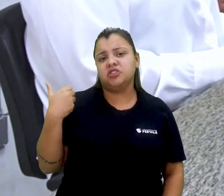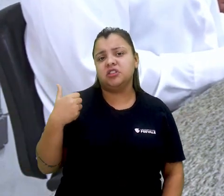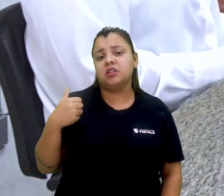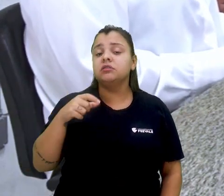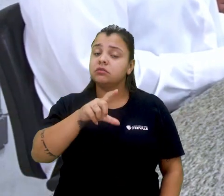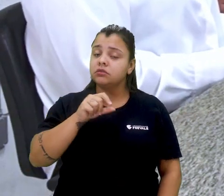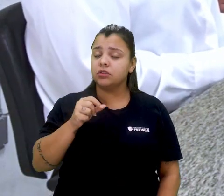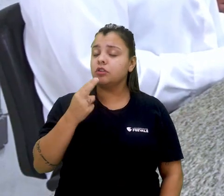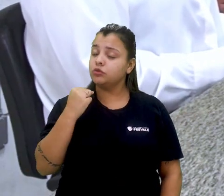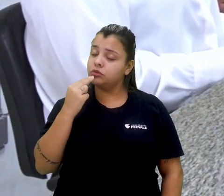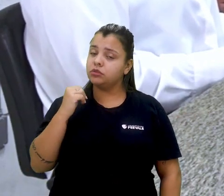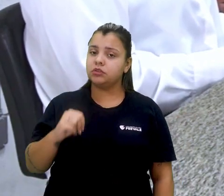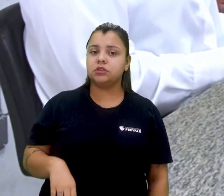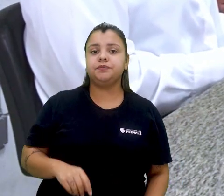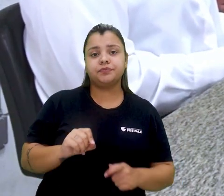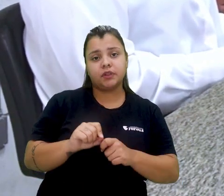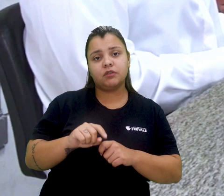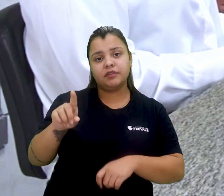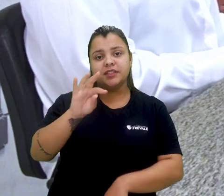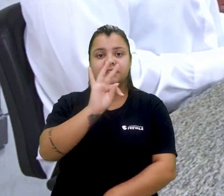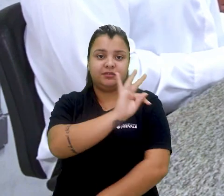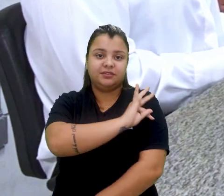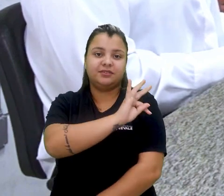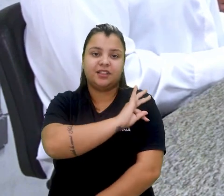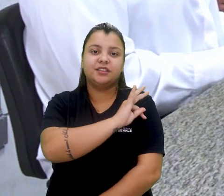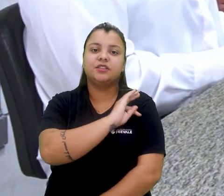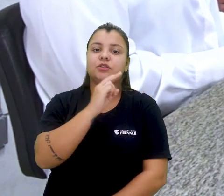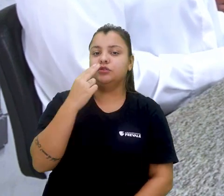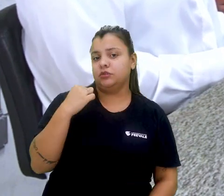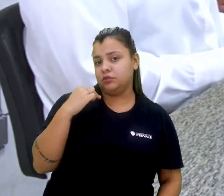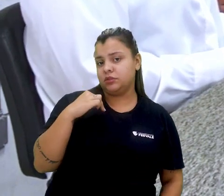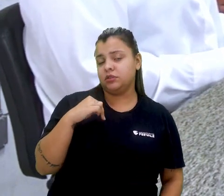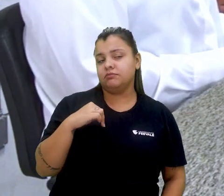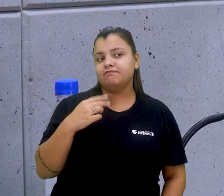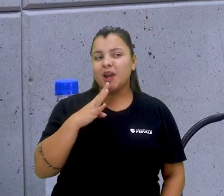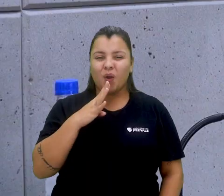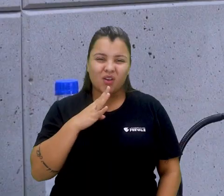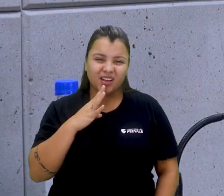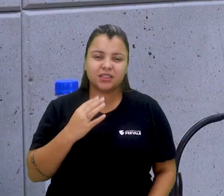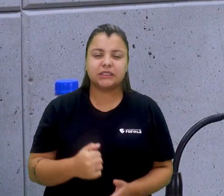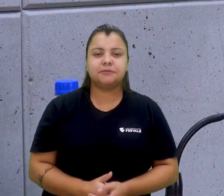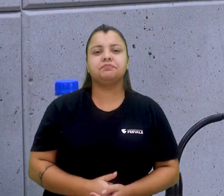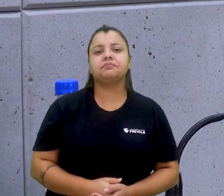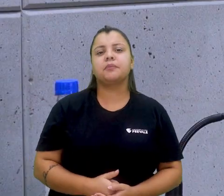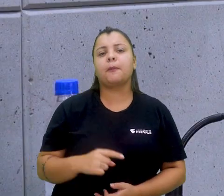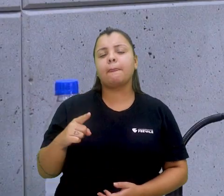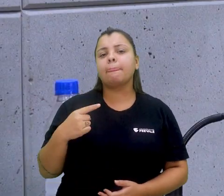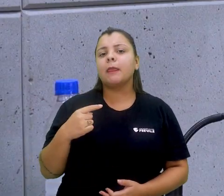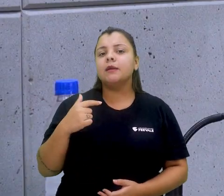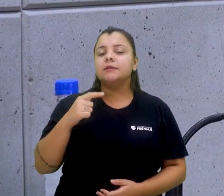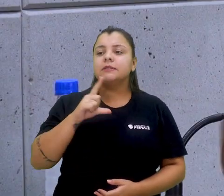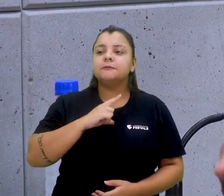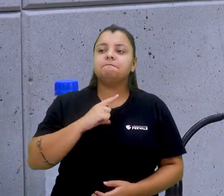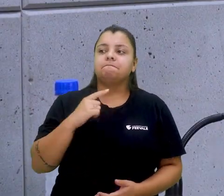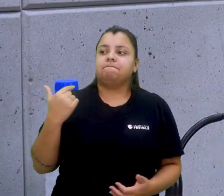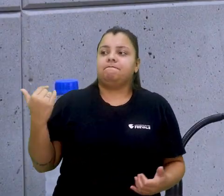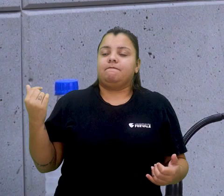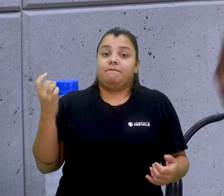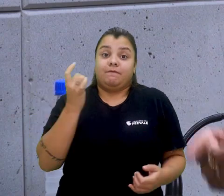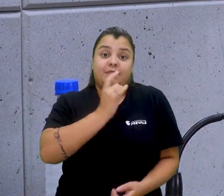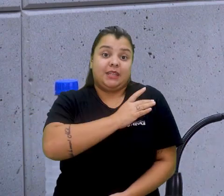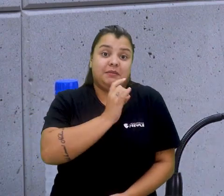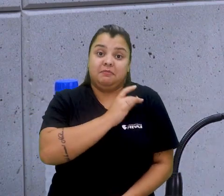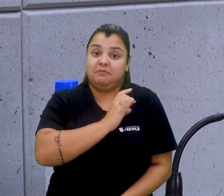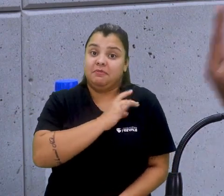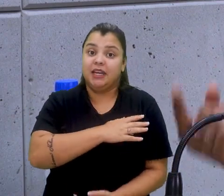técnico de nutrição para ver se era aquilo mesmo que eu queria fazer e porque eu tinha medo né de começar